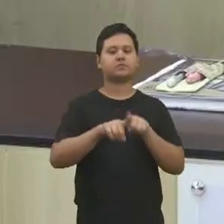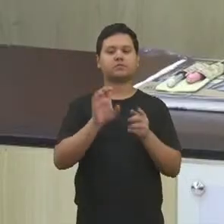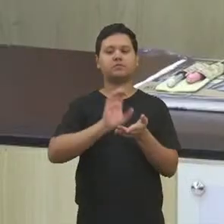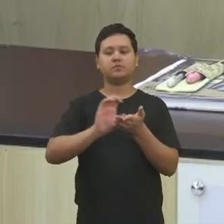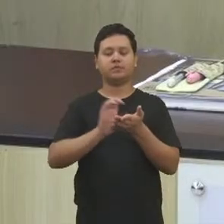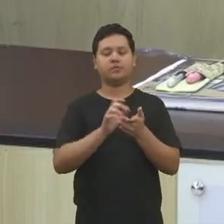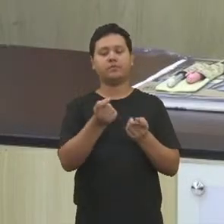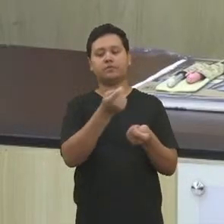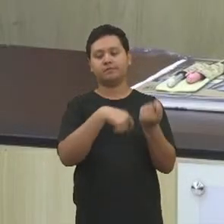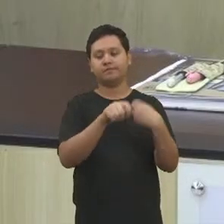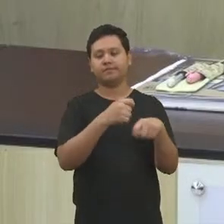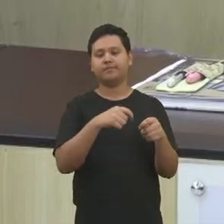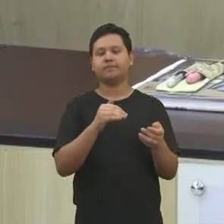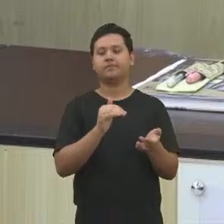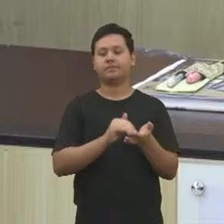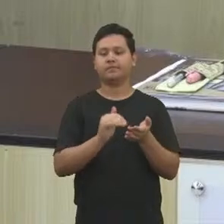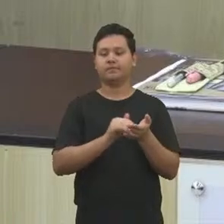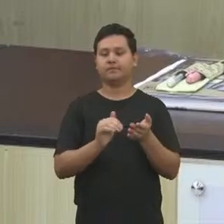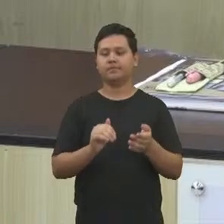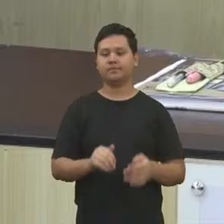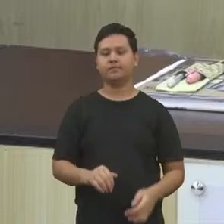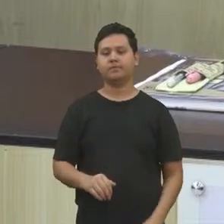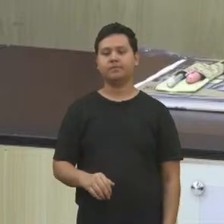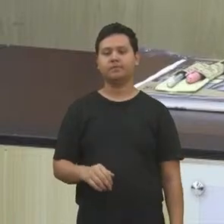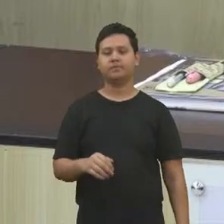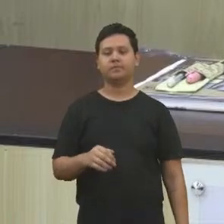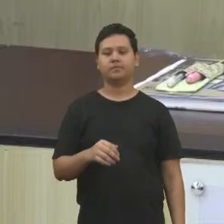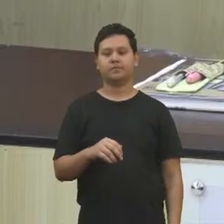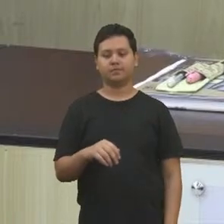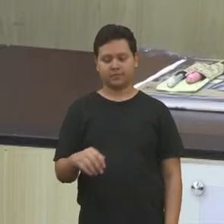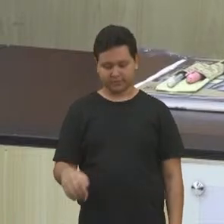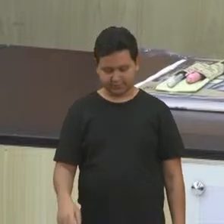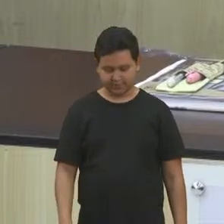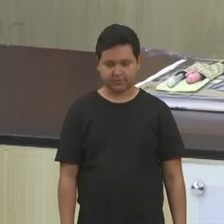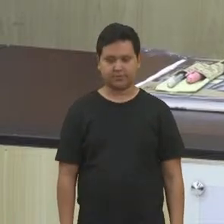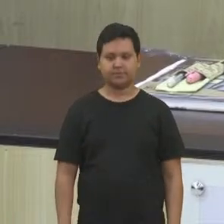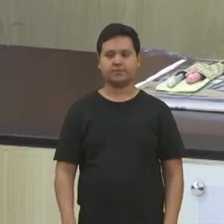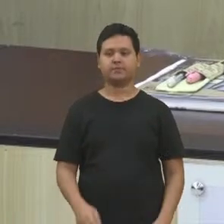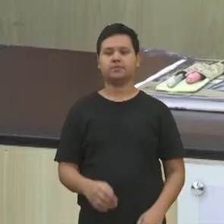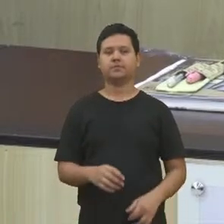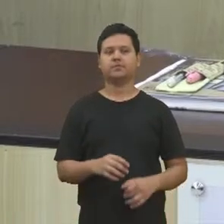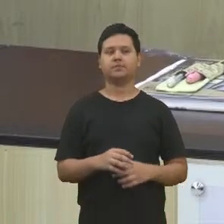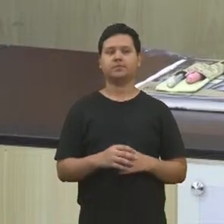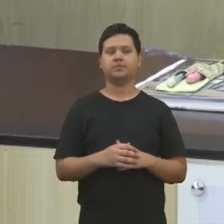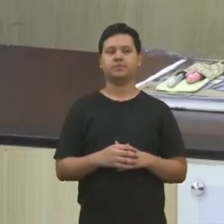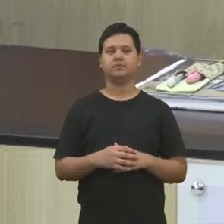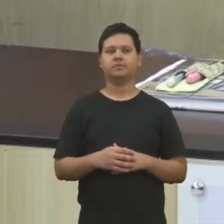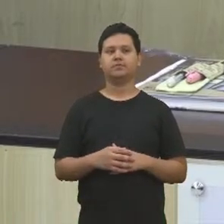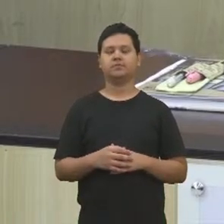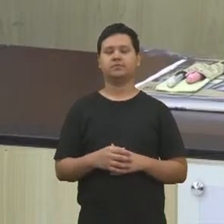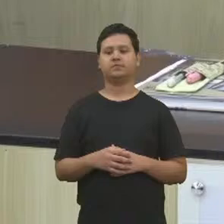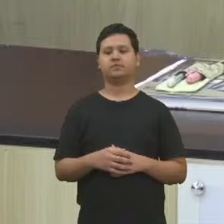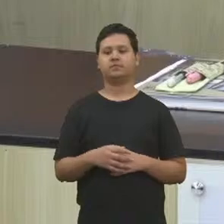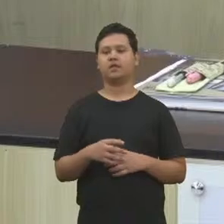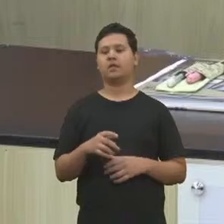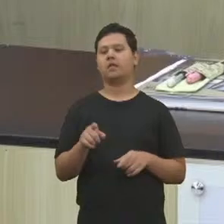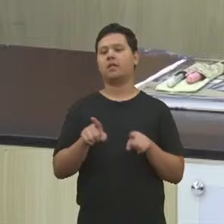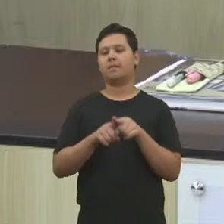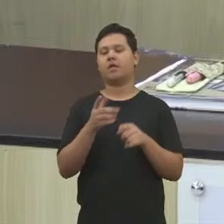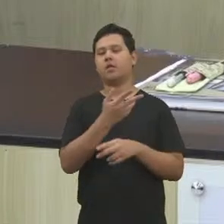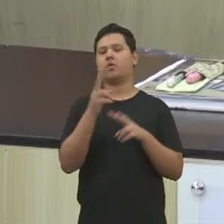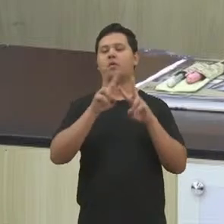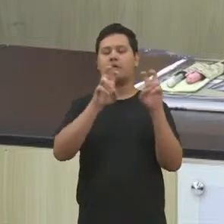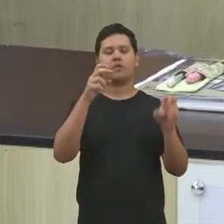de Finanças, senhor Guilherme Seixas, pela explanação. E, neste momento, abro a palavra aos